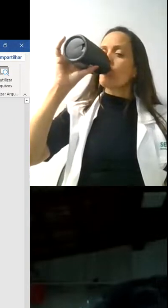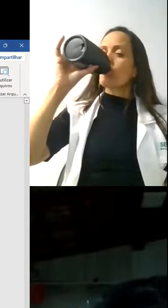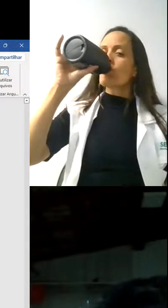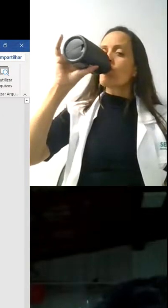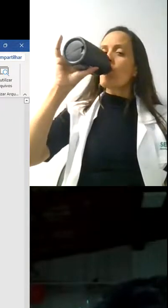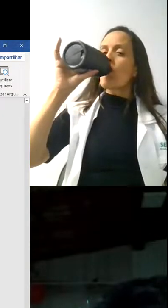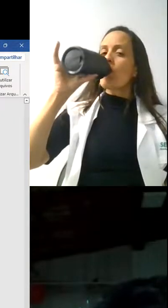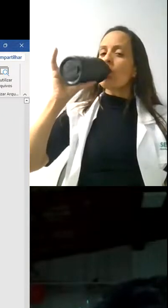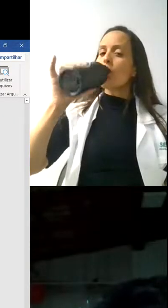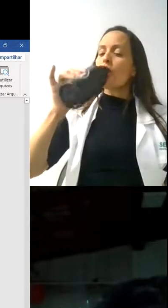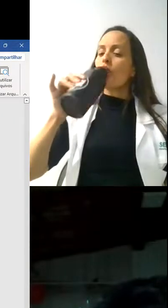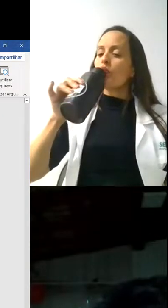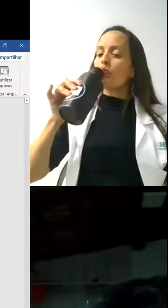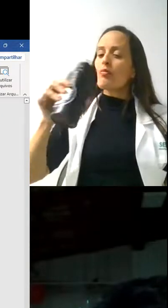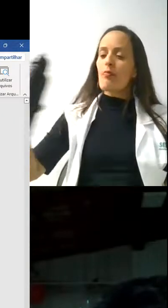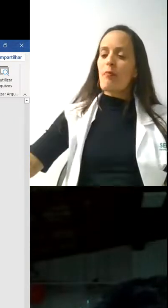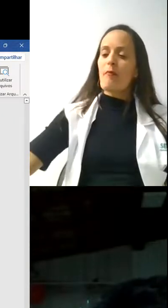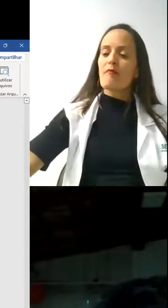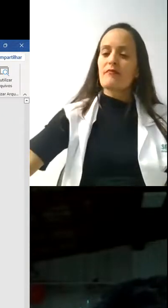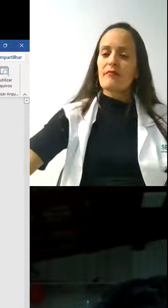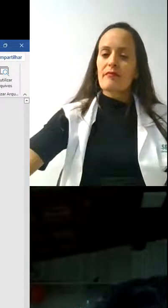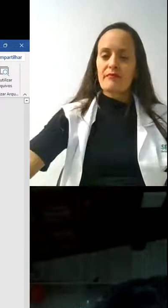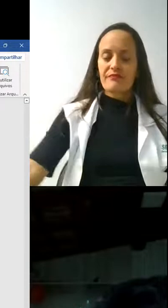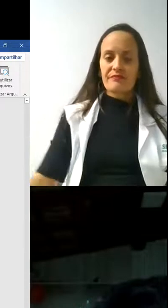Tranquilo, professor. Beleza, então.